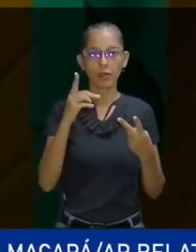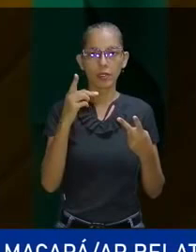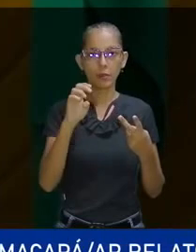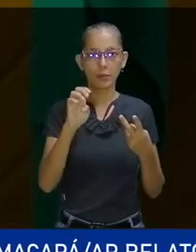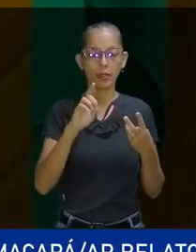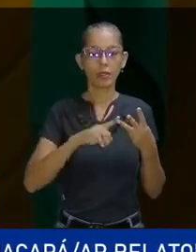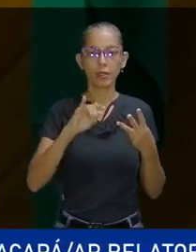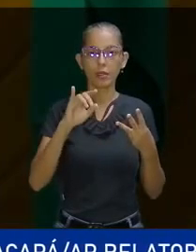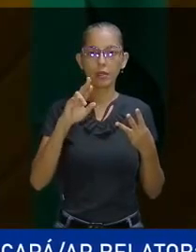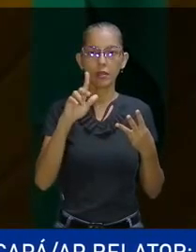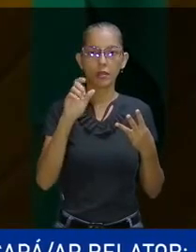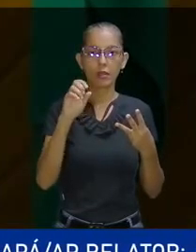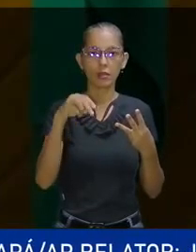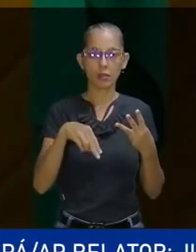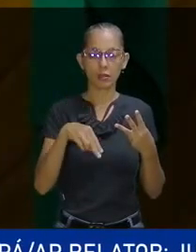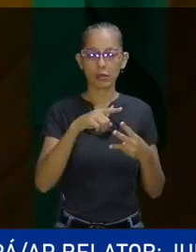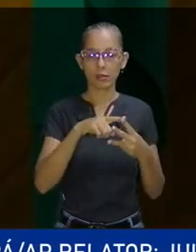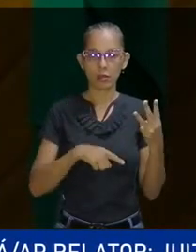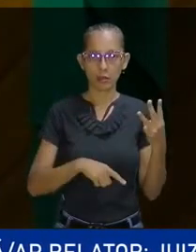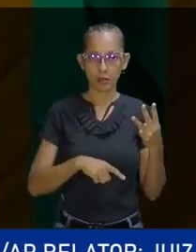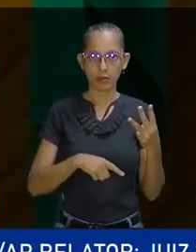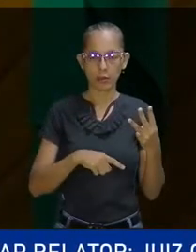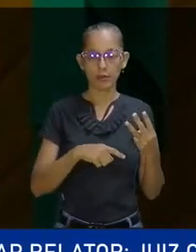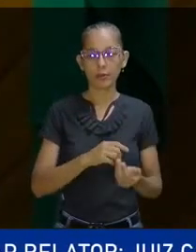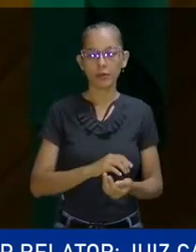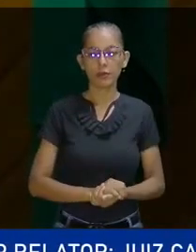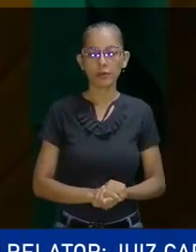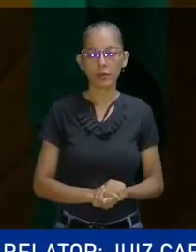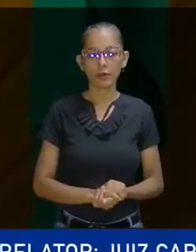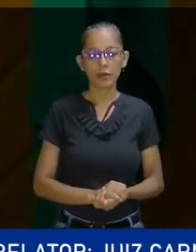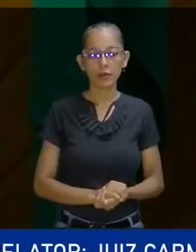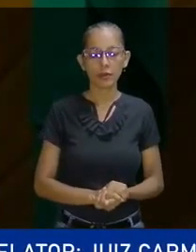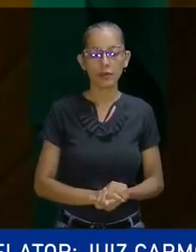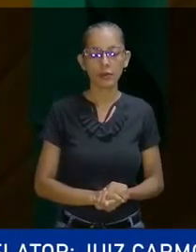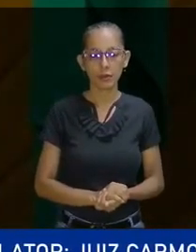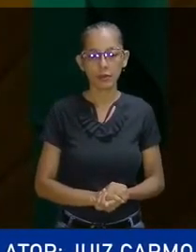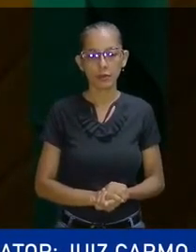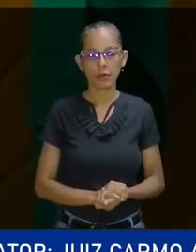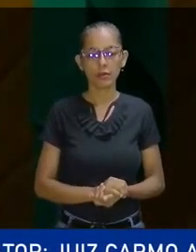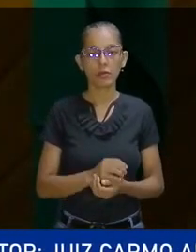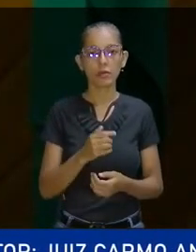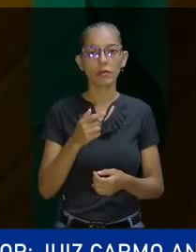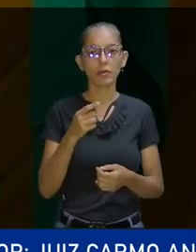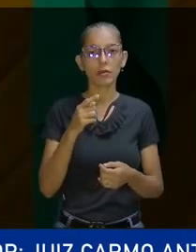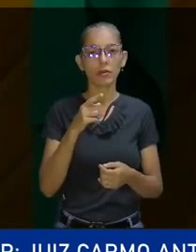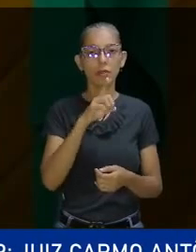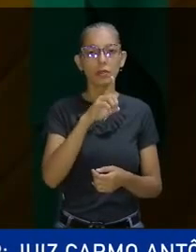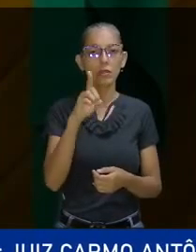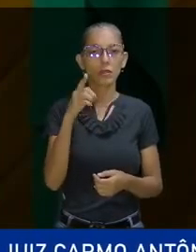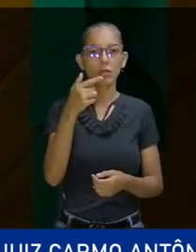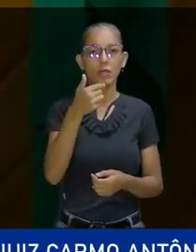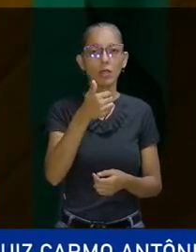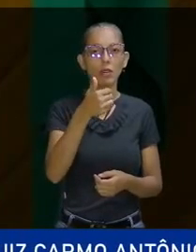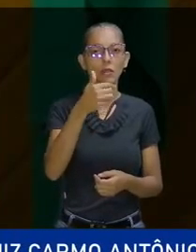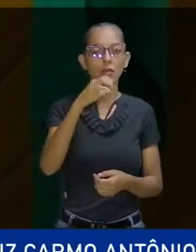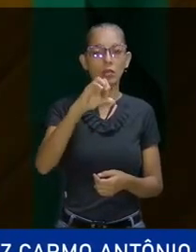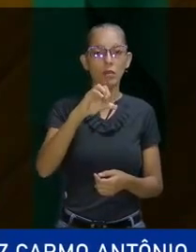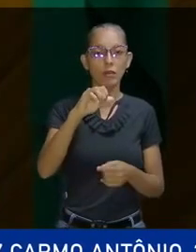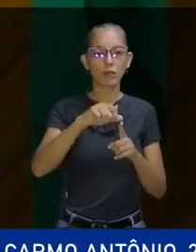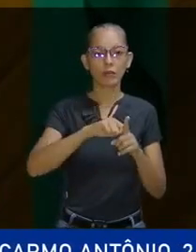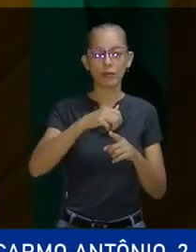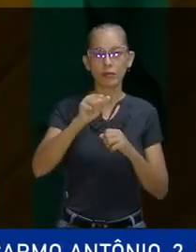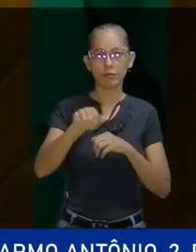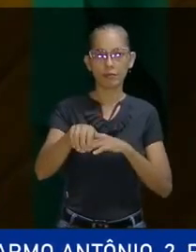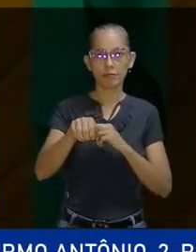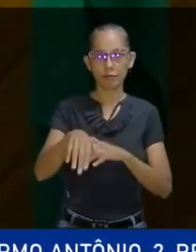Irlon Tereza faz Moraes. parte da mesa do Pleno. O fato que ensejou o ajuizamento das ações ocorreu em 29 de setembro de 2022, às